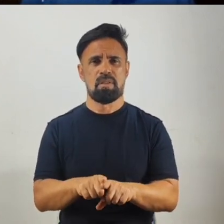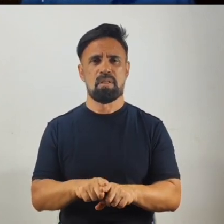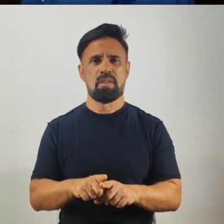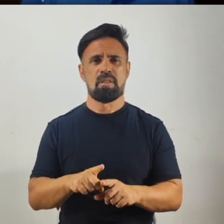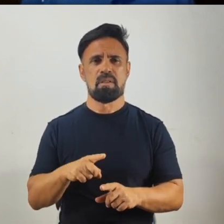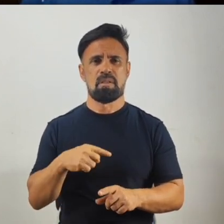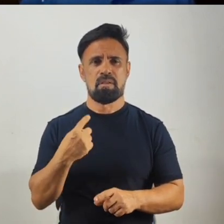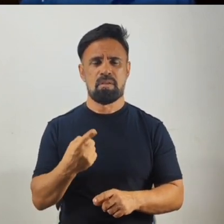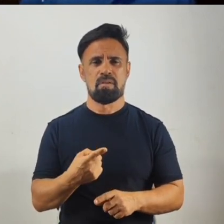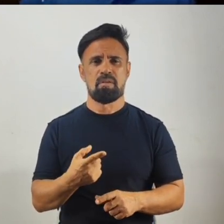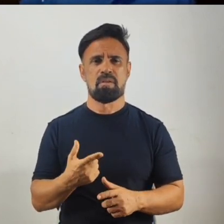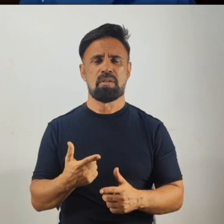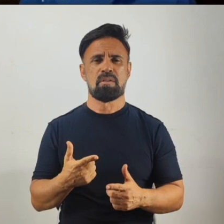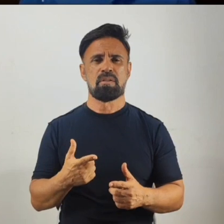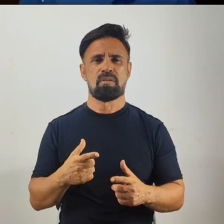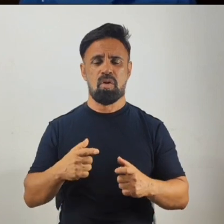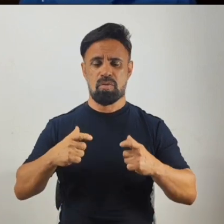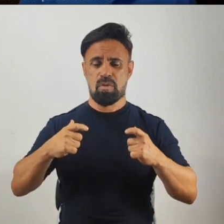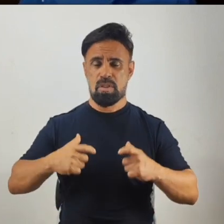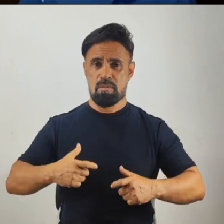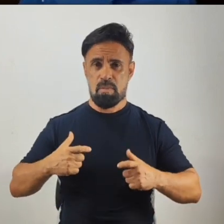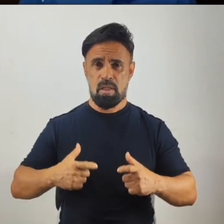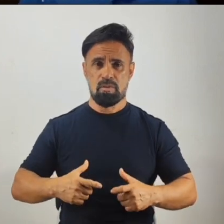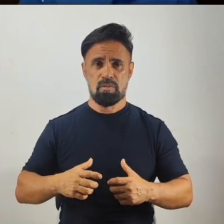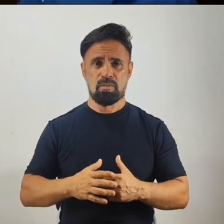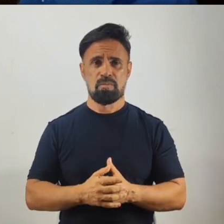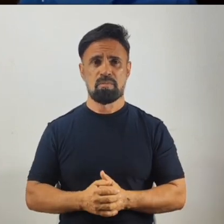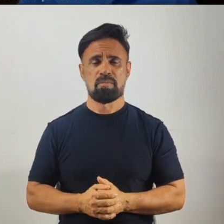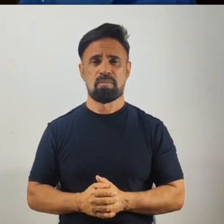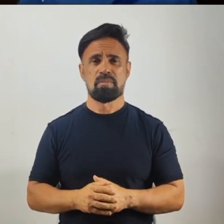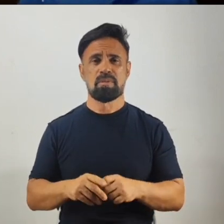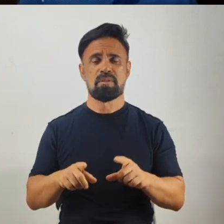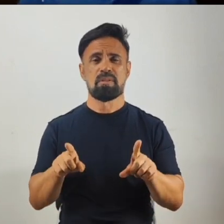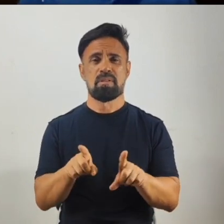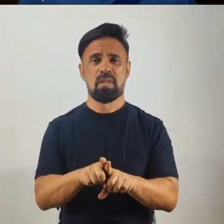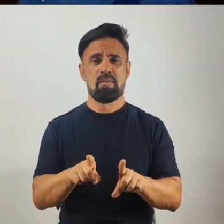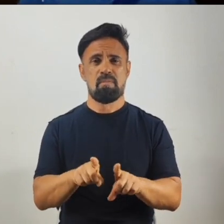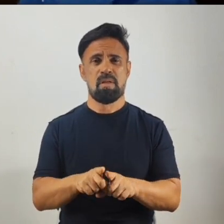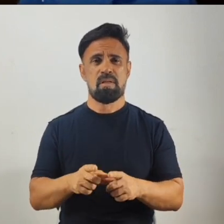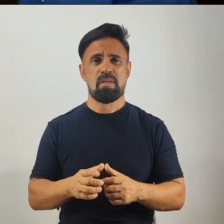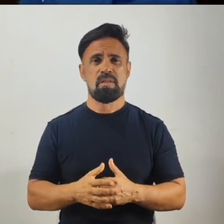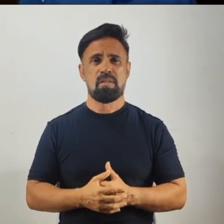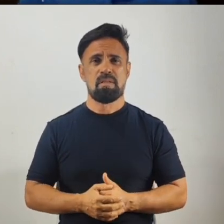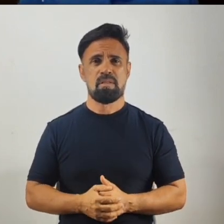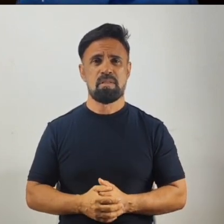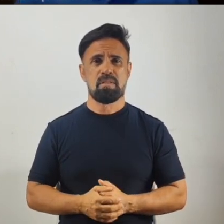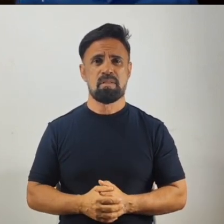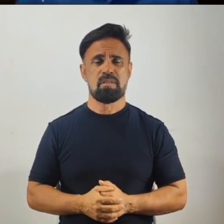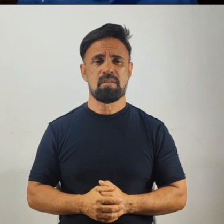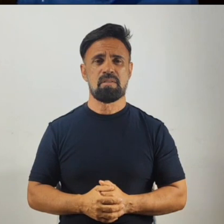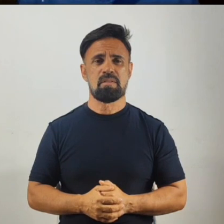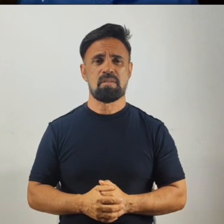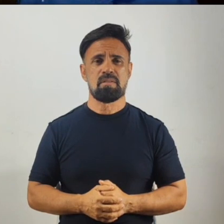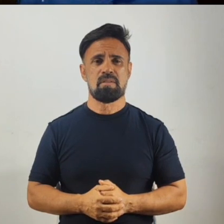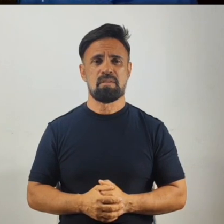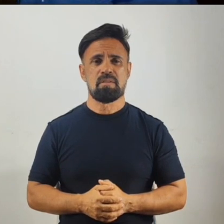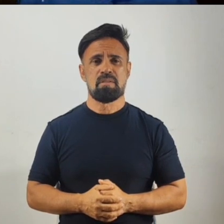pública, no nosso caso, que estamos falando desse nosso espaço, assim como